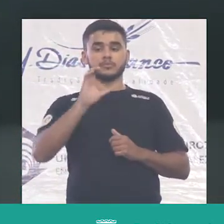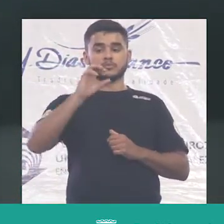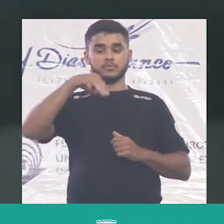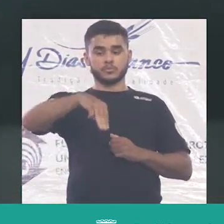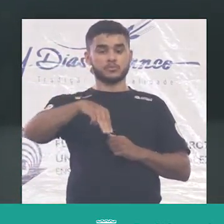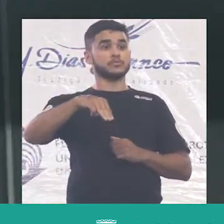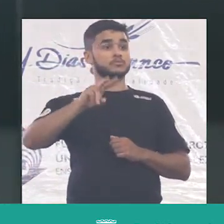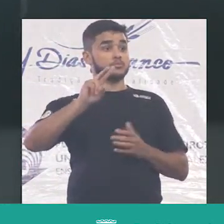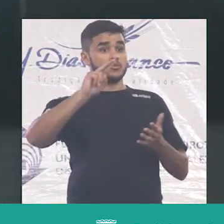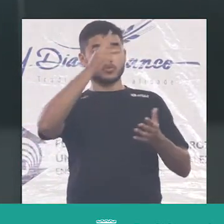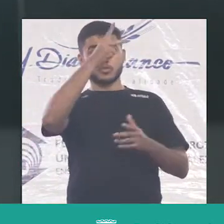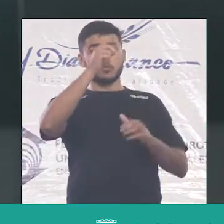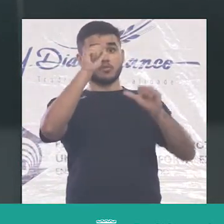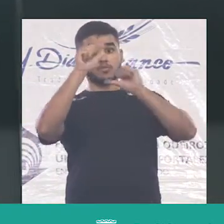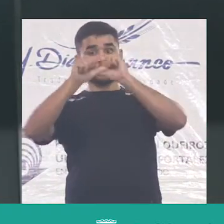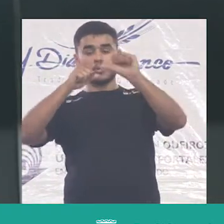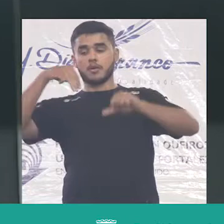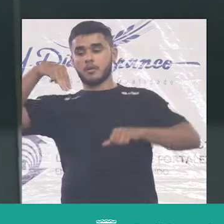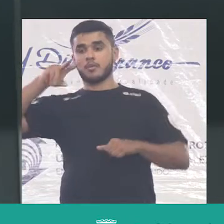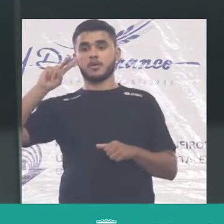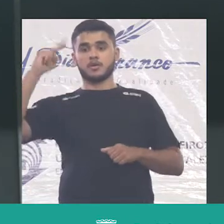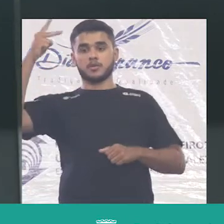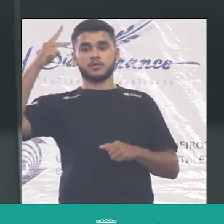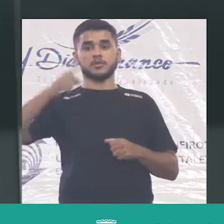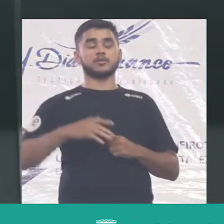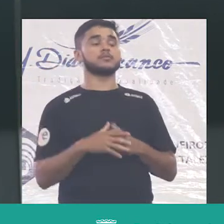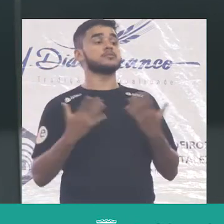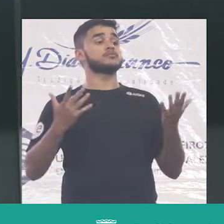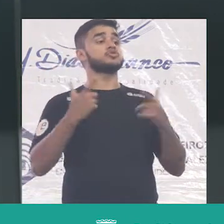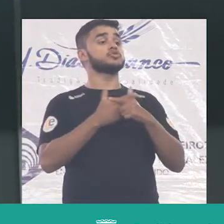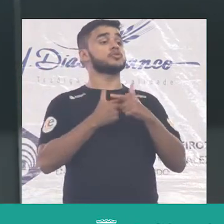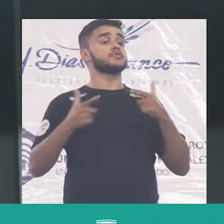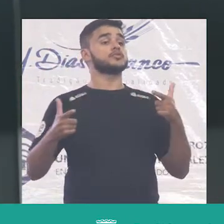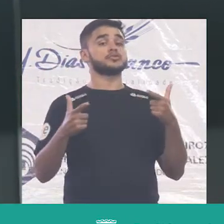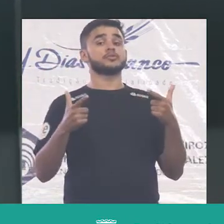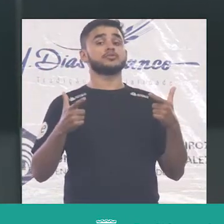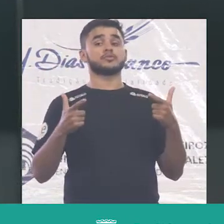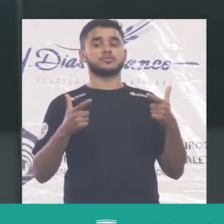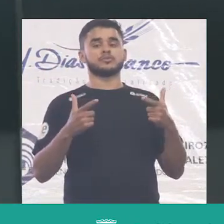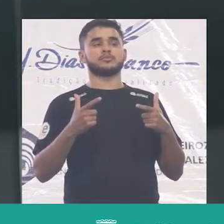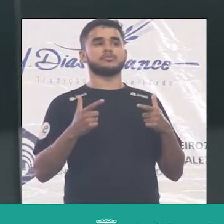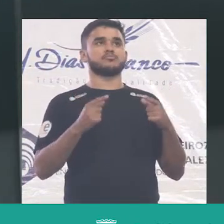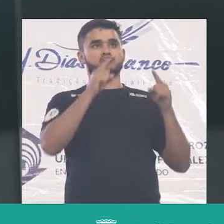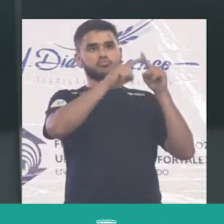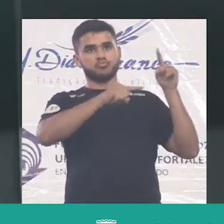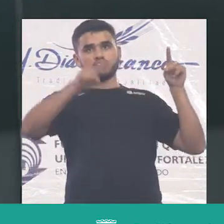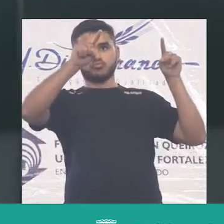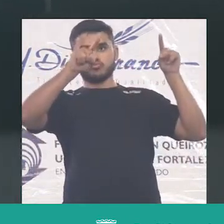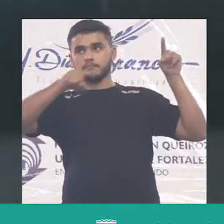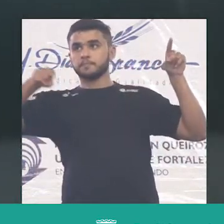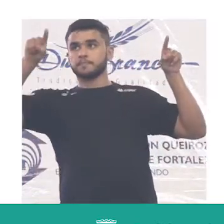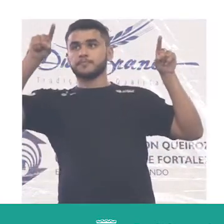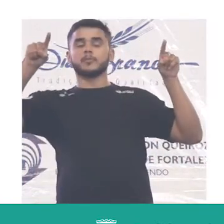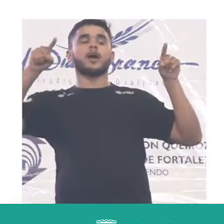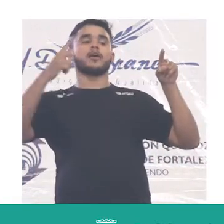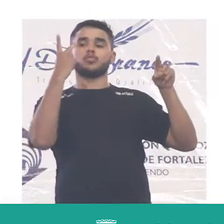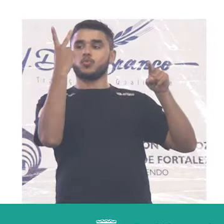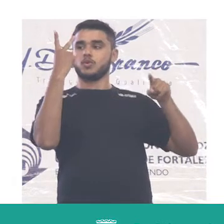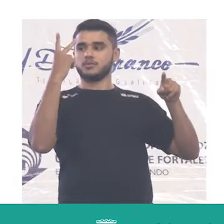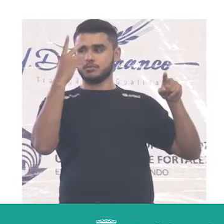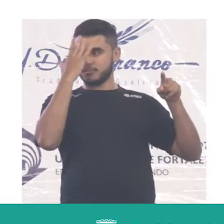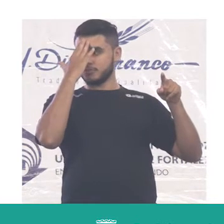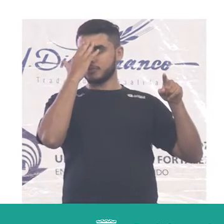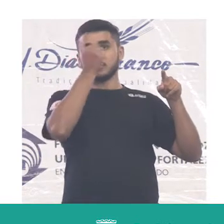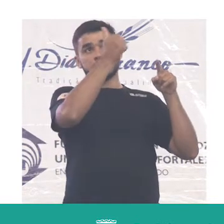chegar em metro quadrado, tu vai ter que dividir por 100 quantas vezes? 2 vezes. Quando você divide por 100